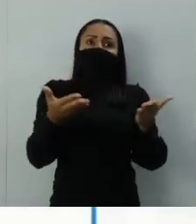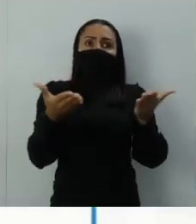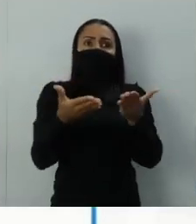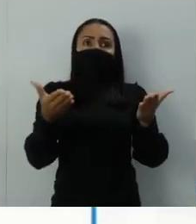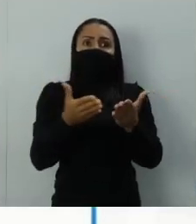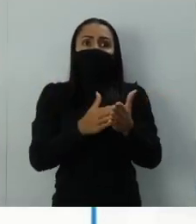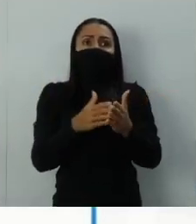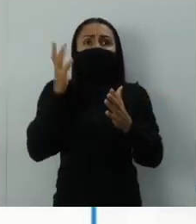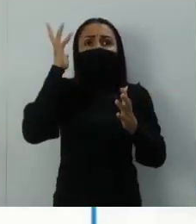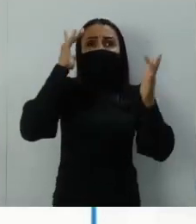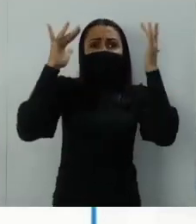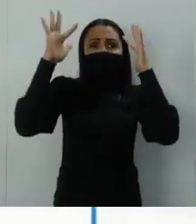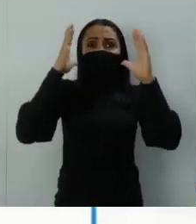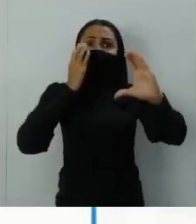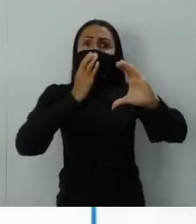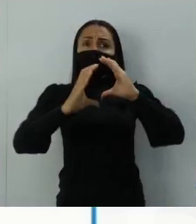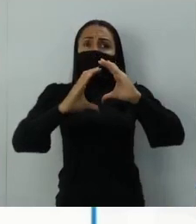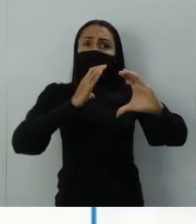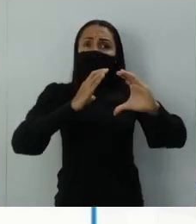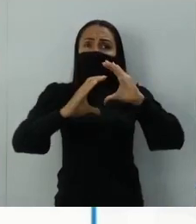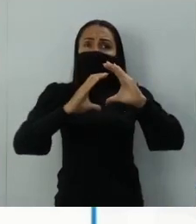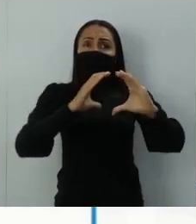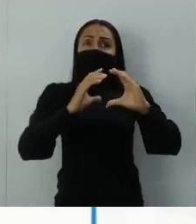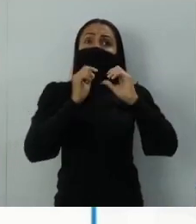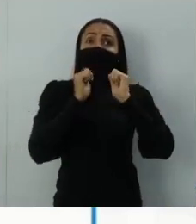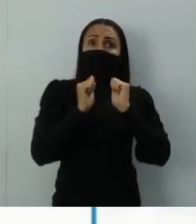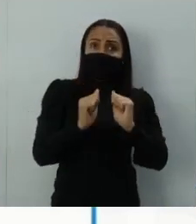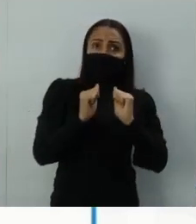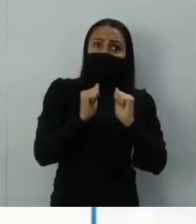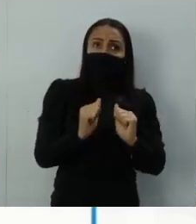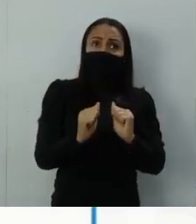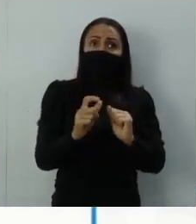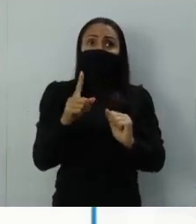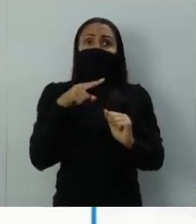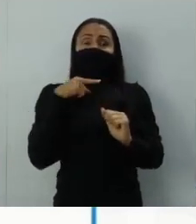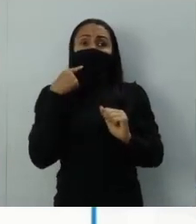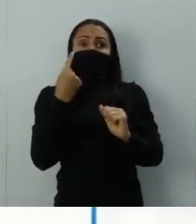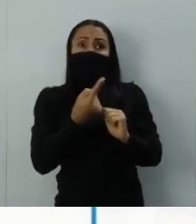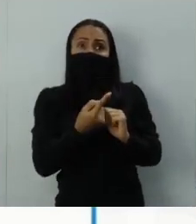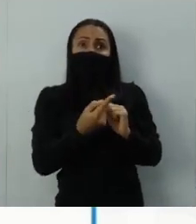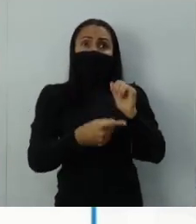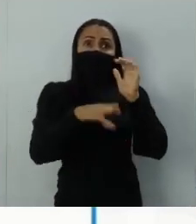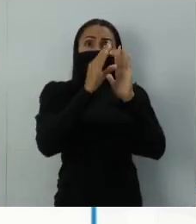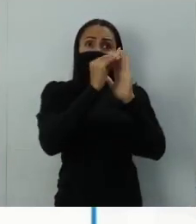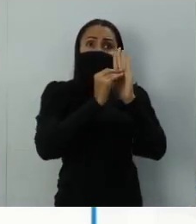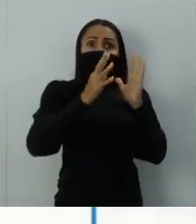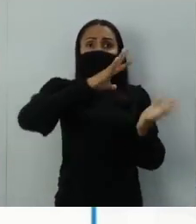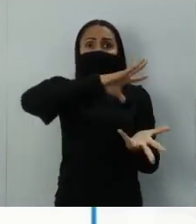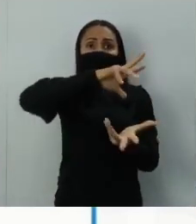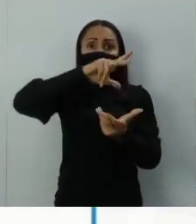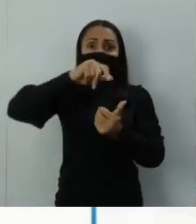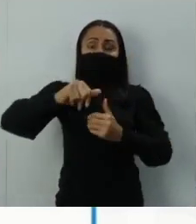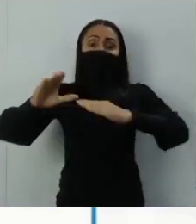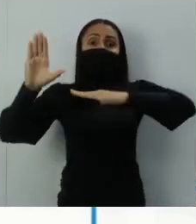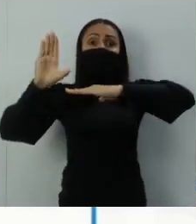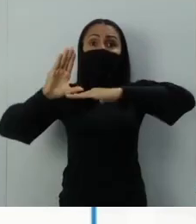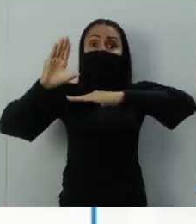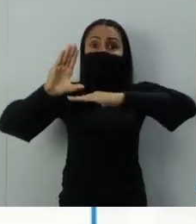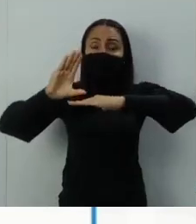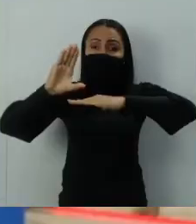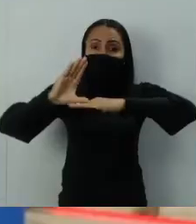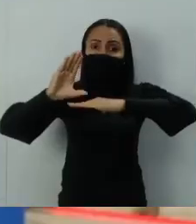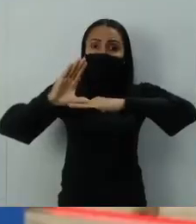Ideologia, comunicação e poder, suas implicações no mundo contemporâneo.